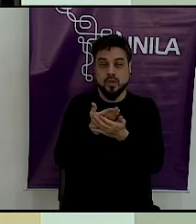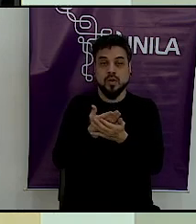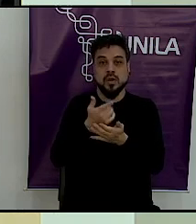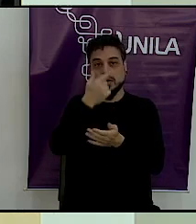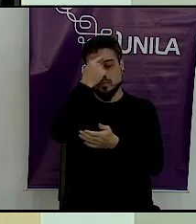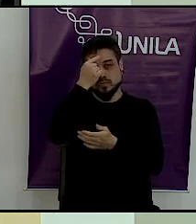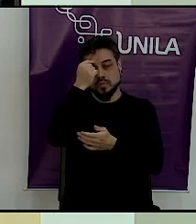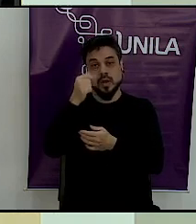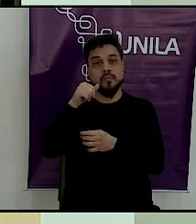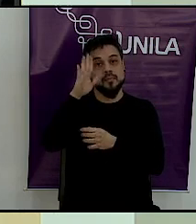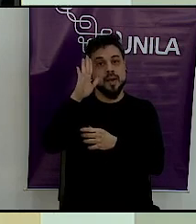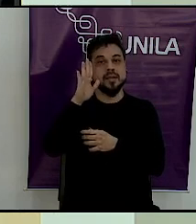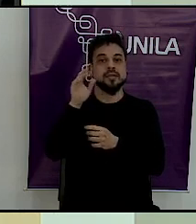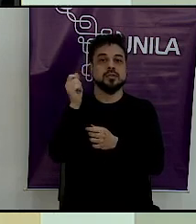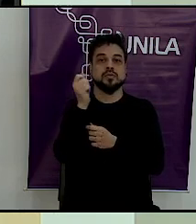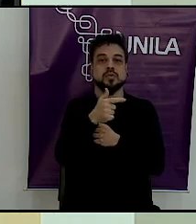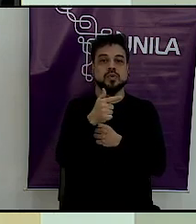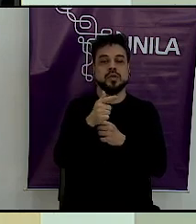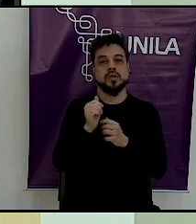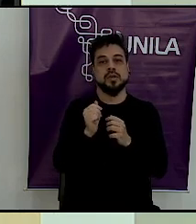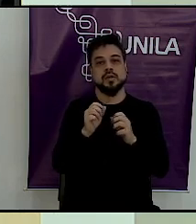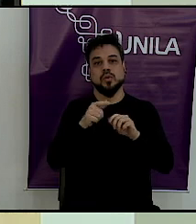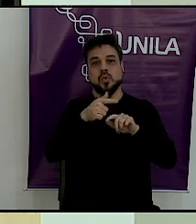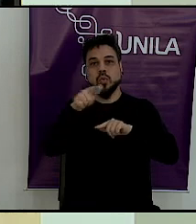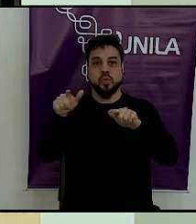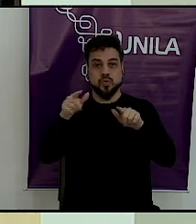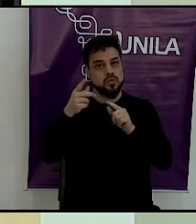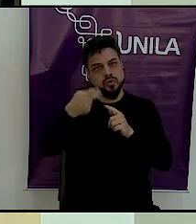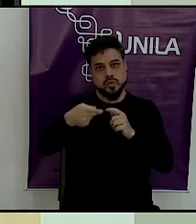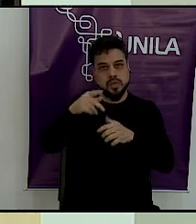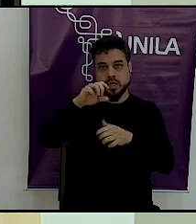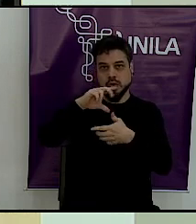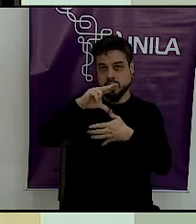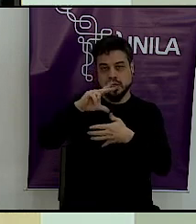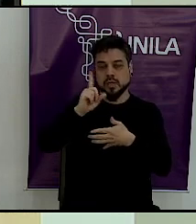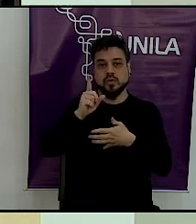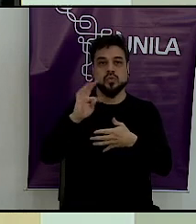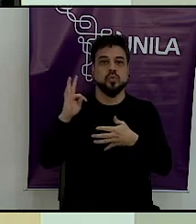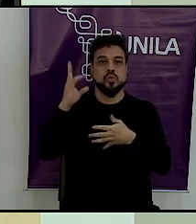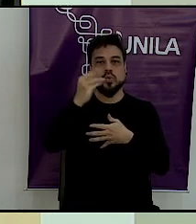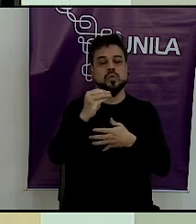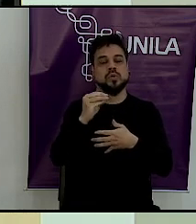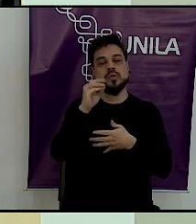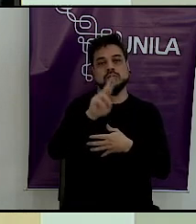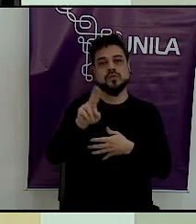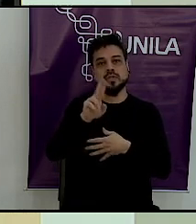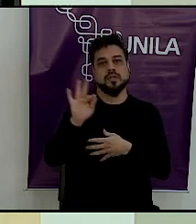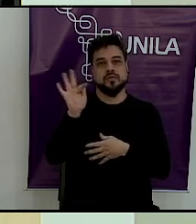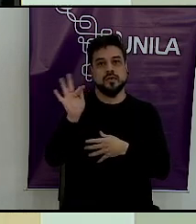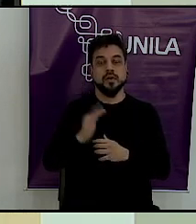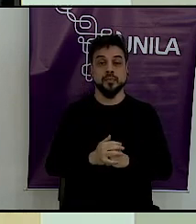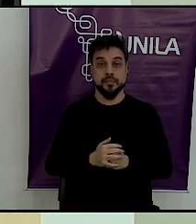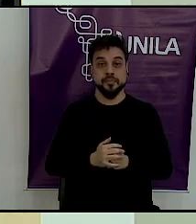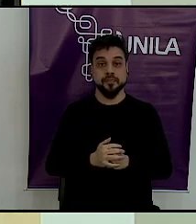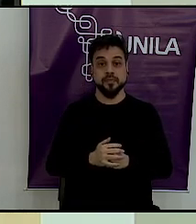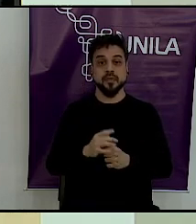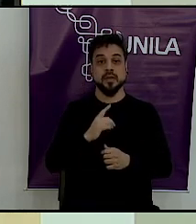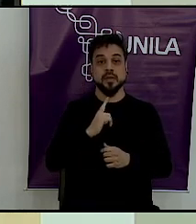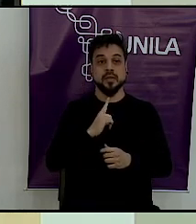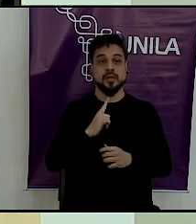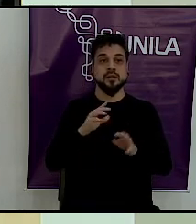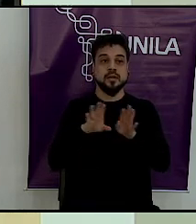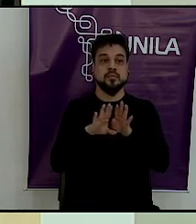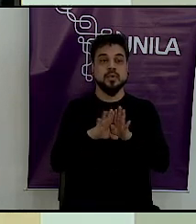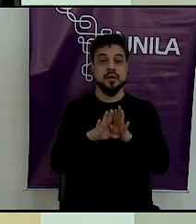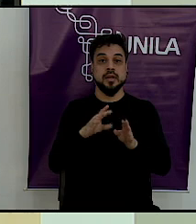só na UNILA, como todas as federais. No cenário nacional, a gente já vê que, óbvio, houve essa queda, né, por fator da pandemia. Isso a gente